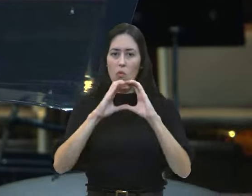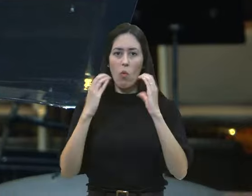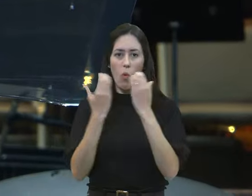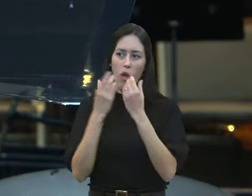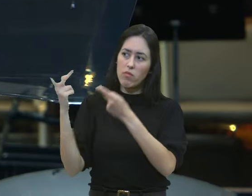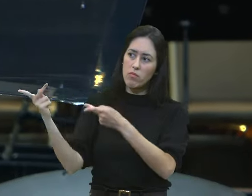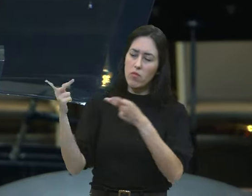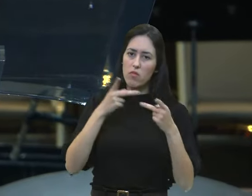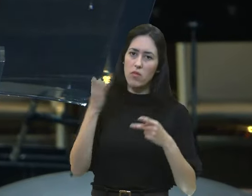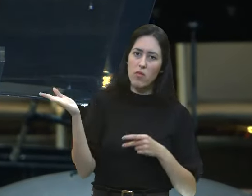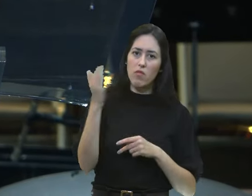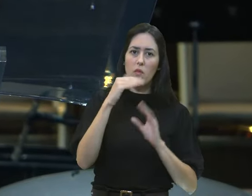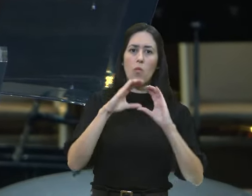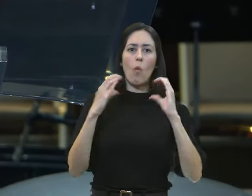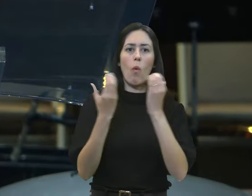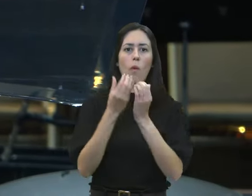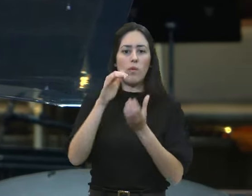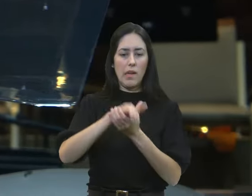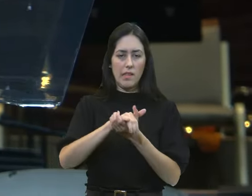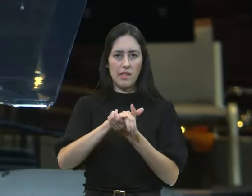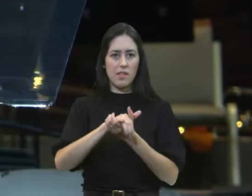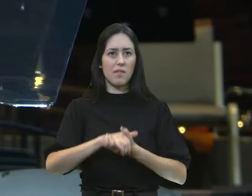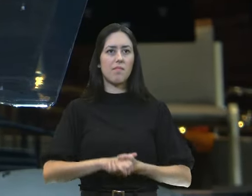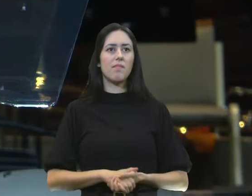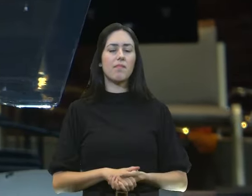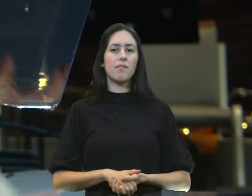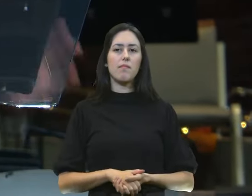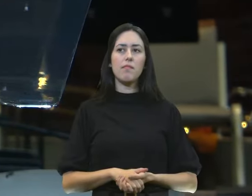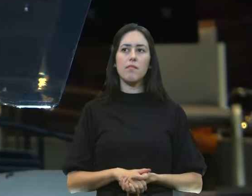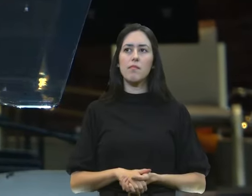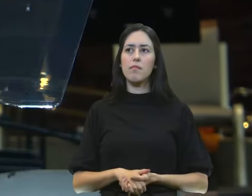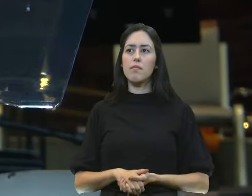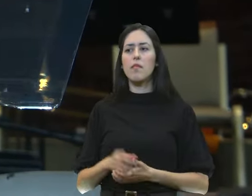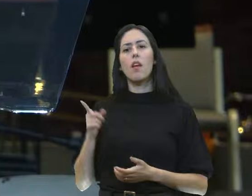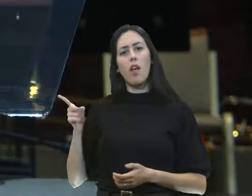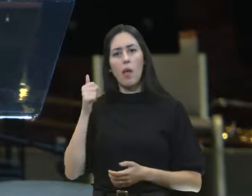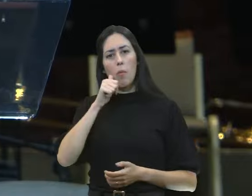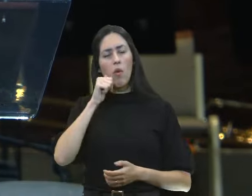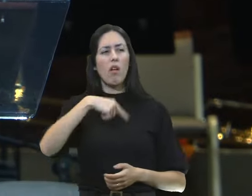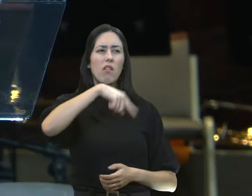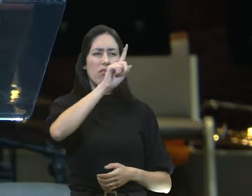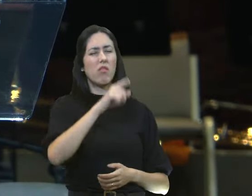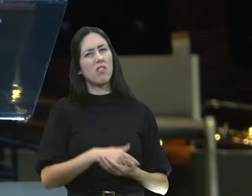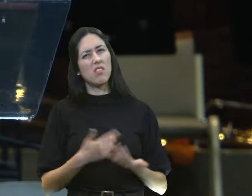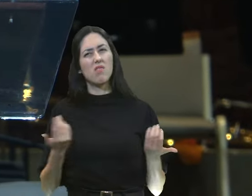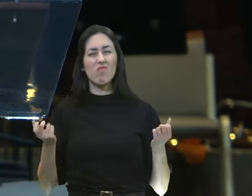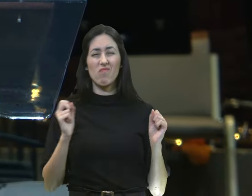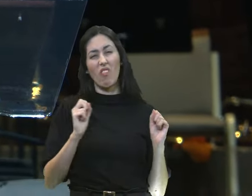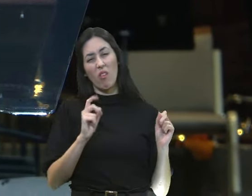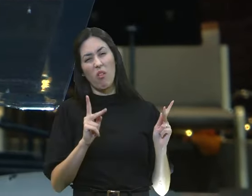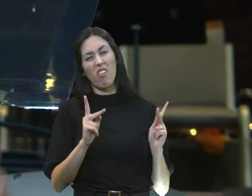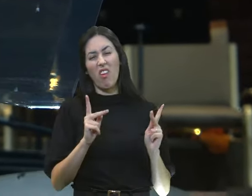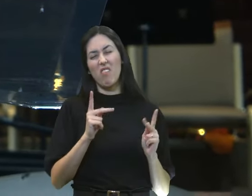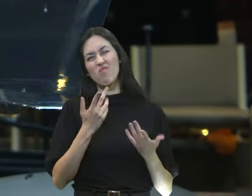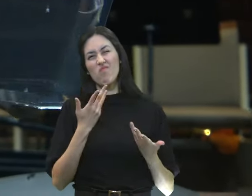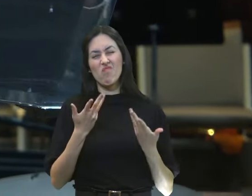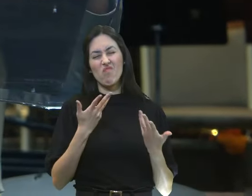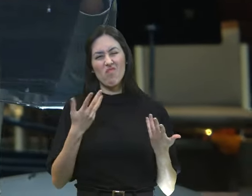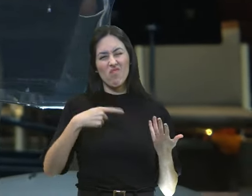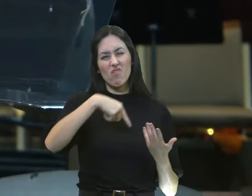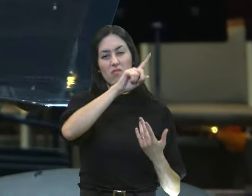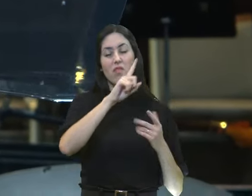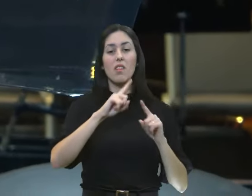para ir num congresso de casais. Ela foi relutante, ela explicou isso depois. Por quê? Porque